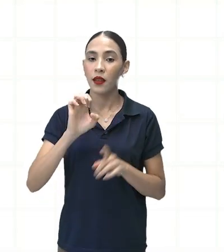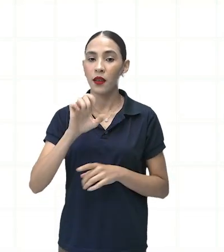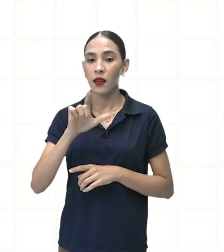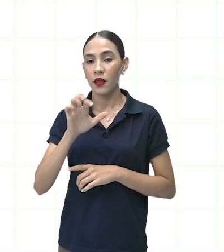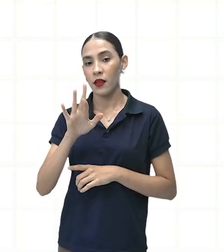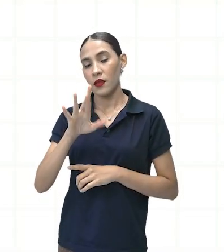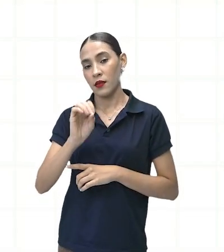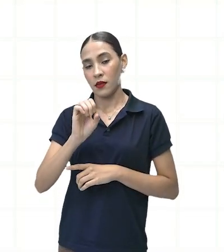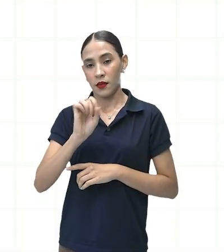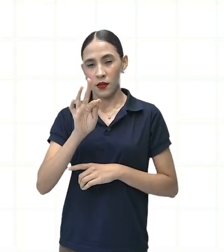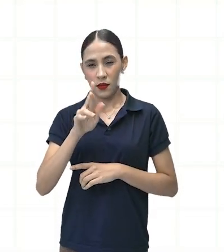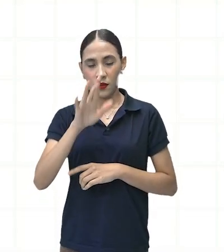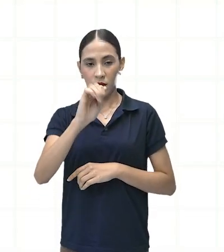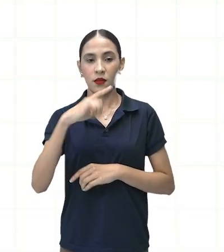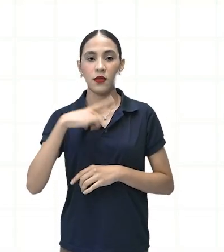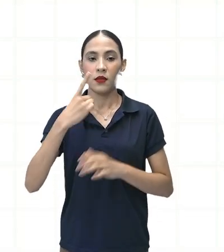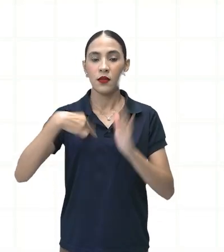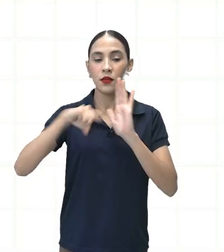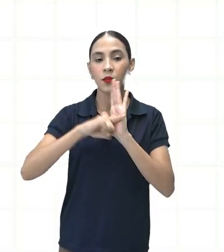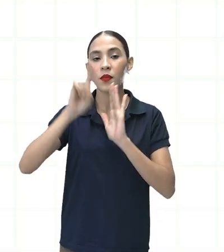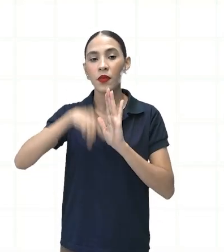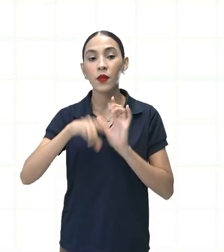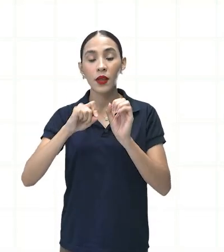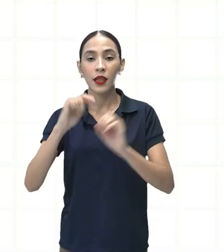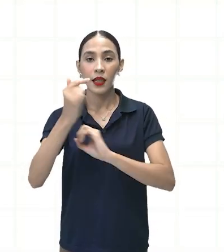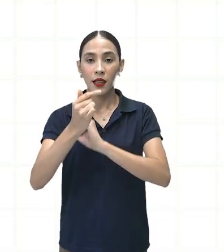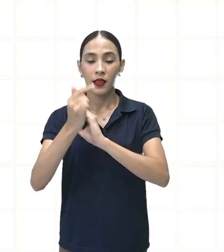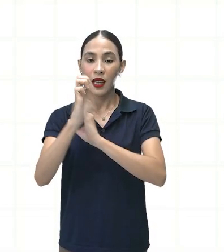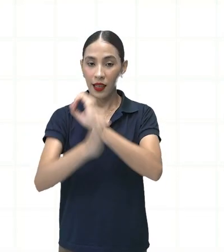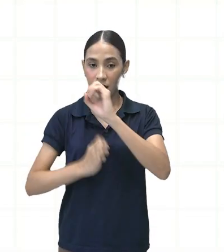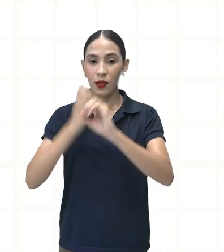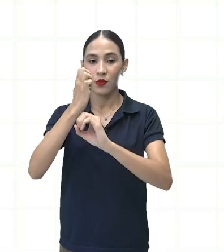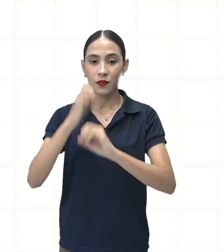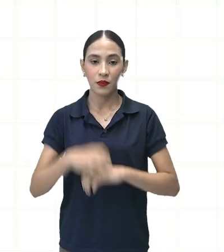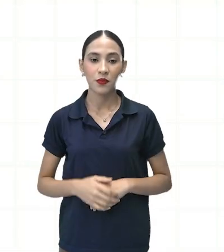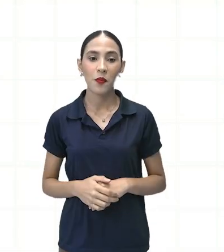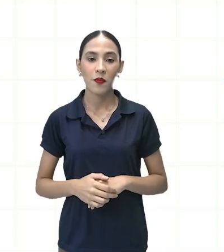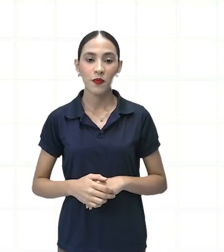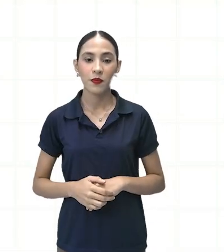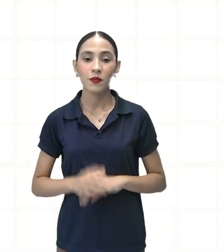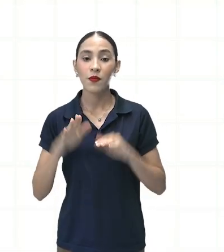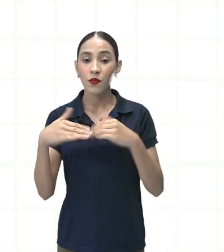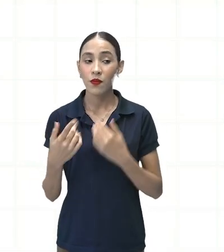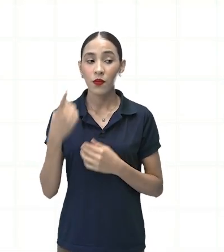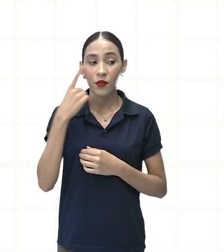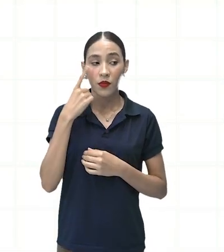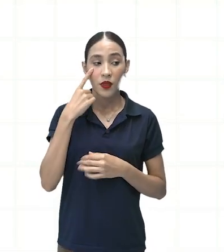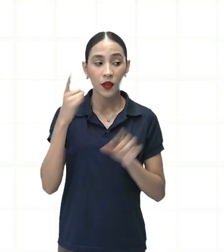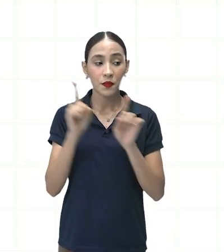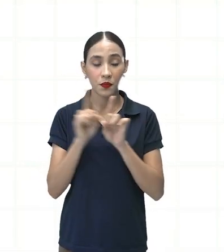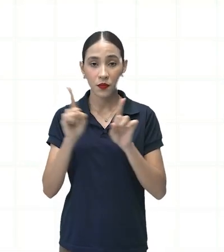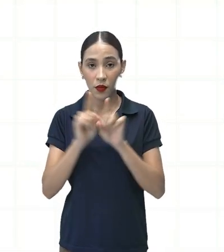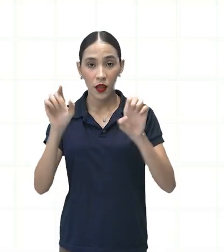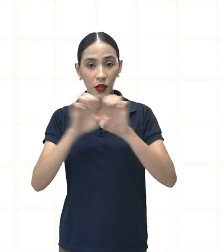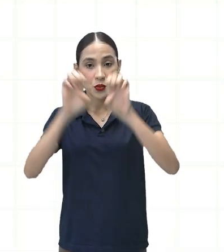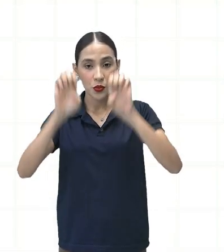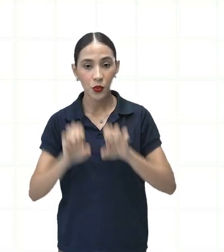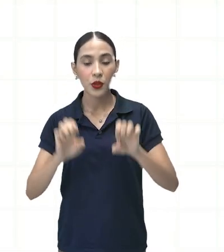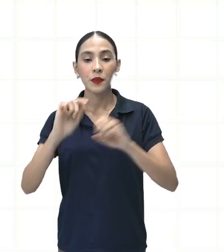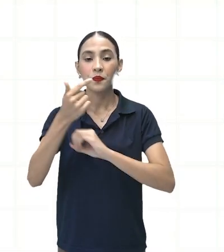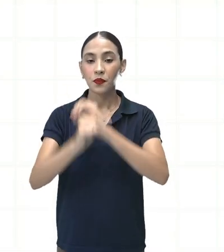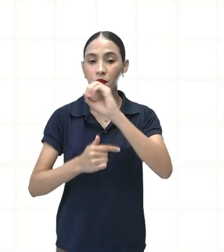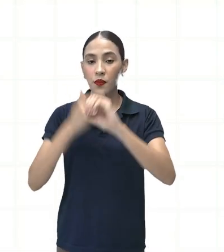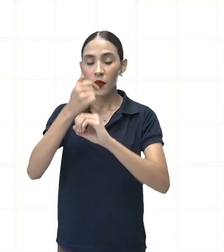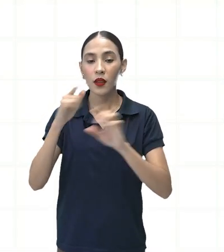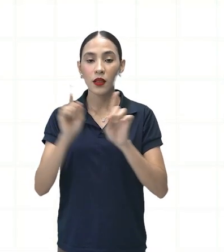possui partículas de carga negativa, que são os elétrons. Vamos observar a estrutura do átomo e